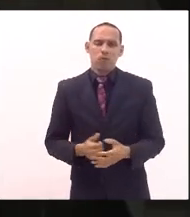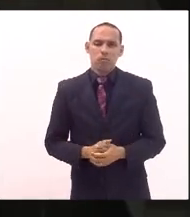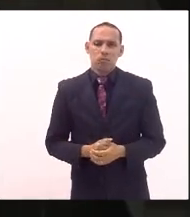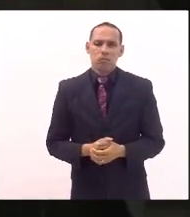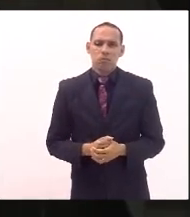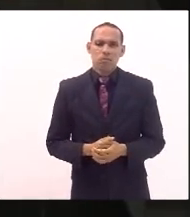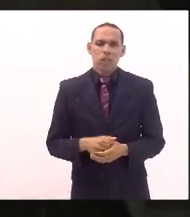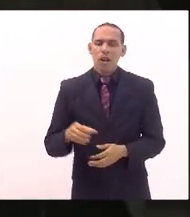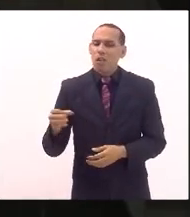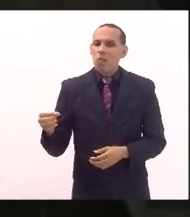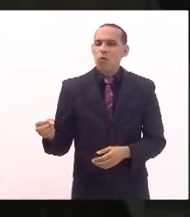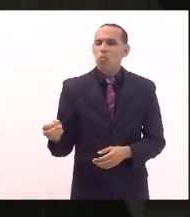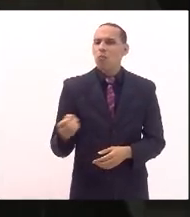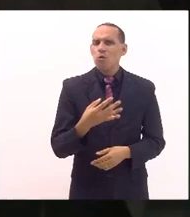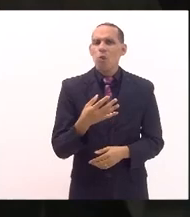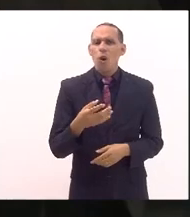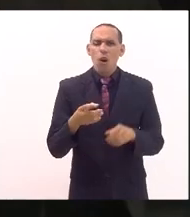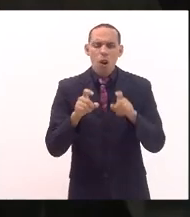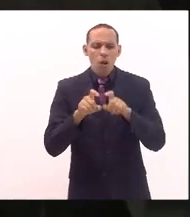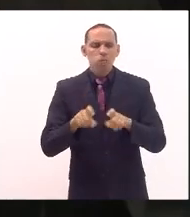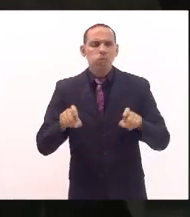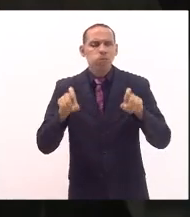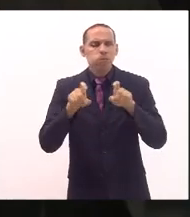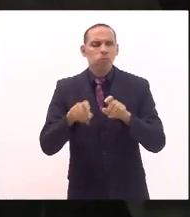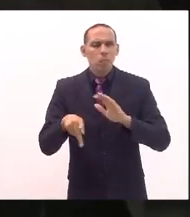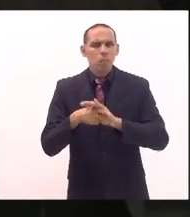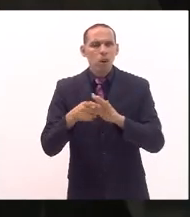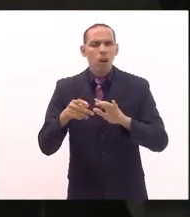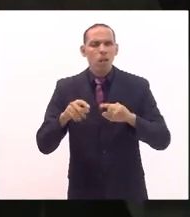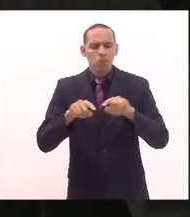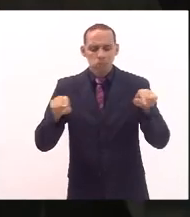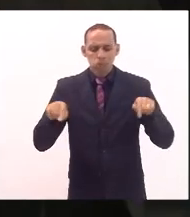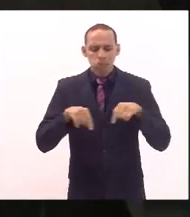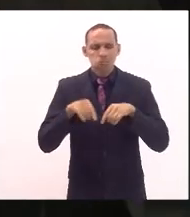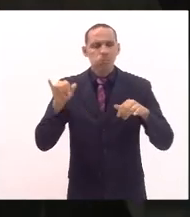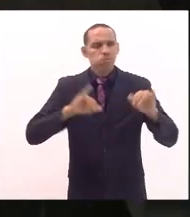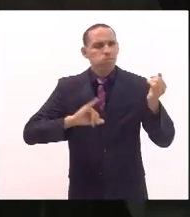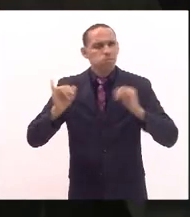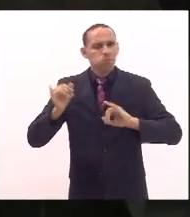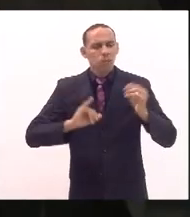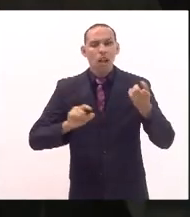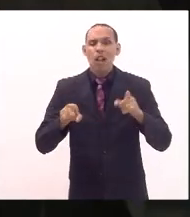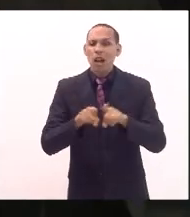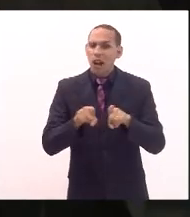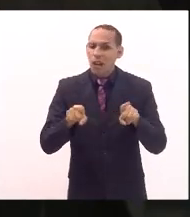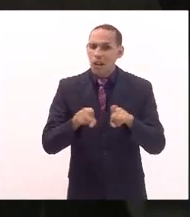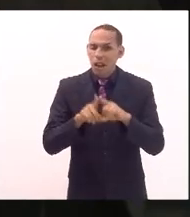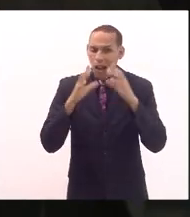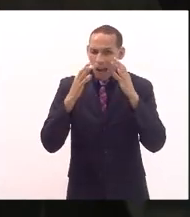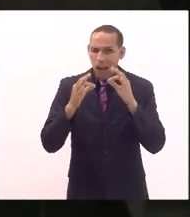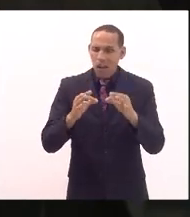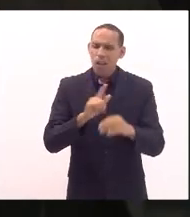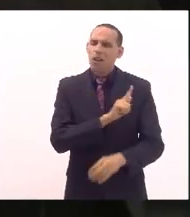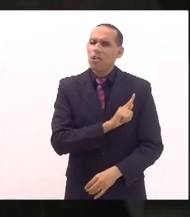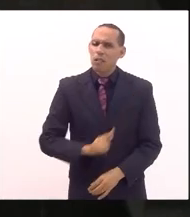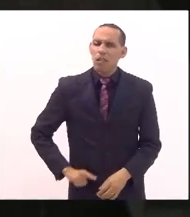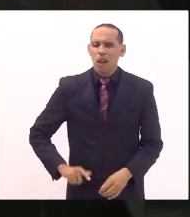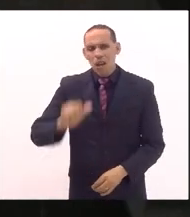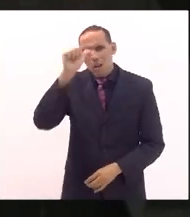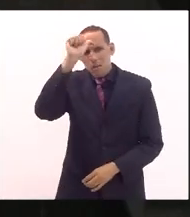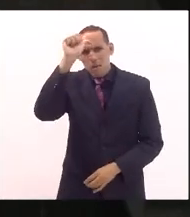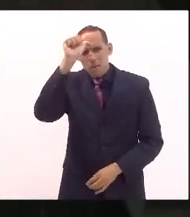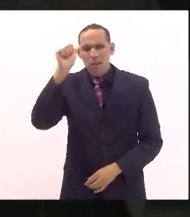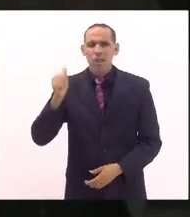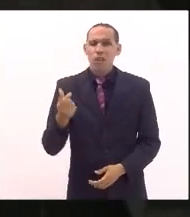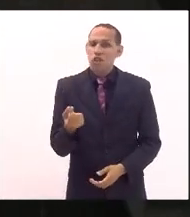a modernização do aparato Laboratorial eu quero chamar atenção para o governo do Cláudio Castro